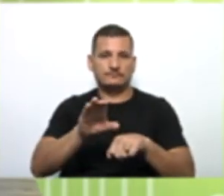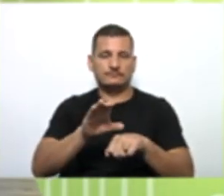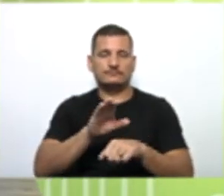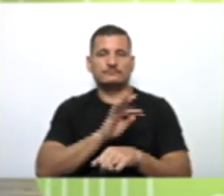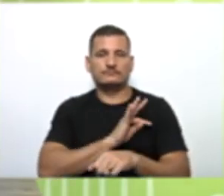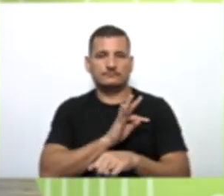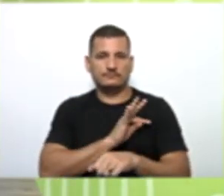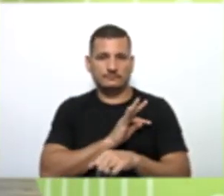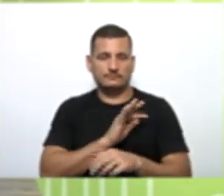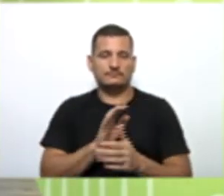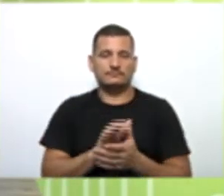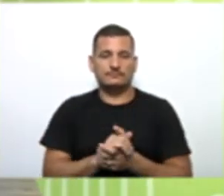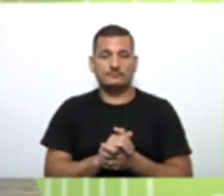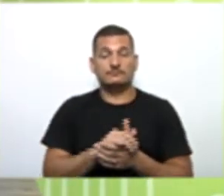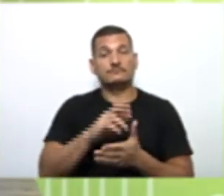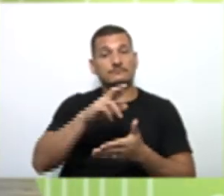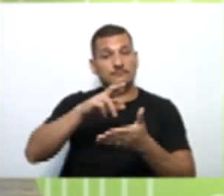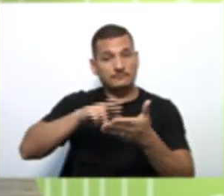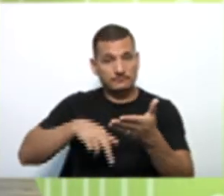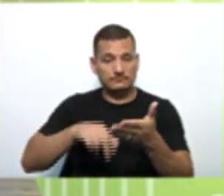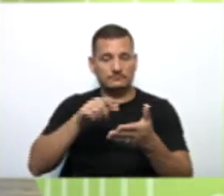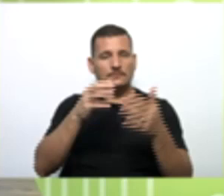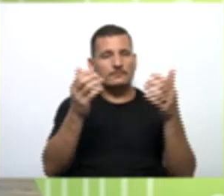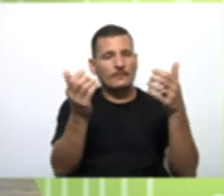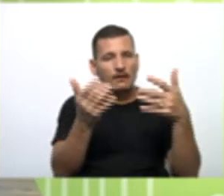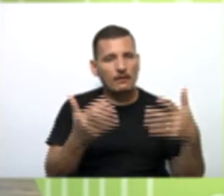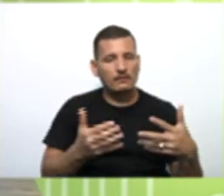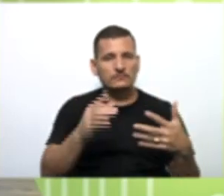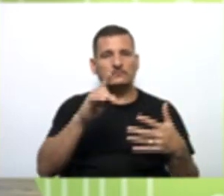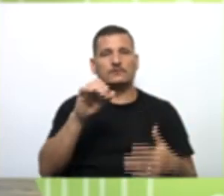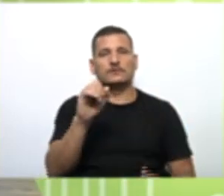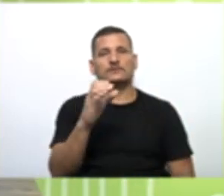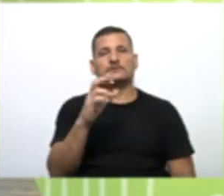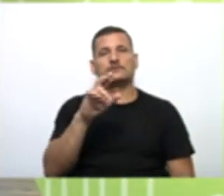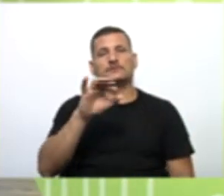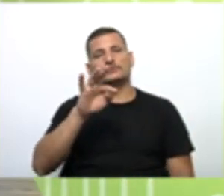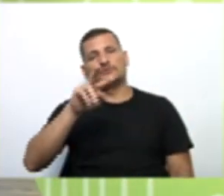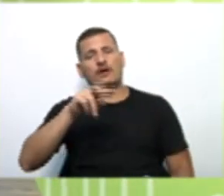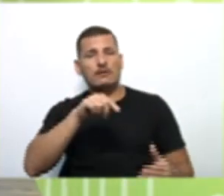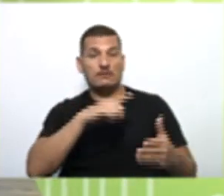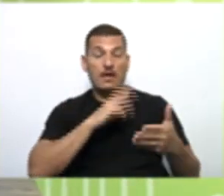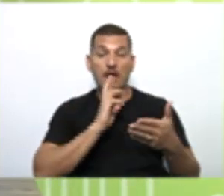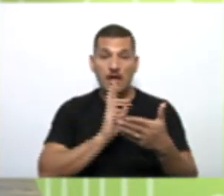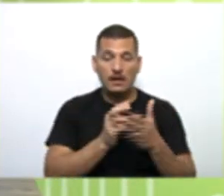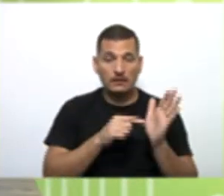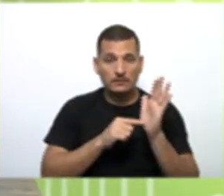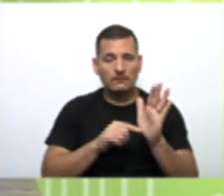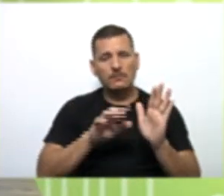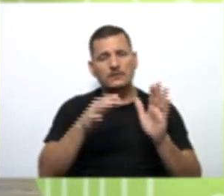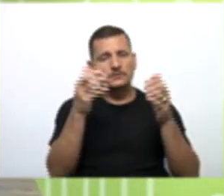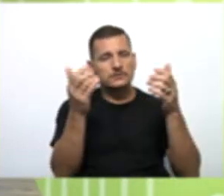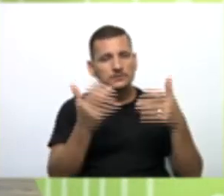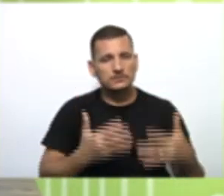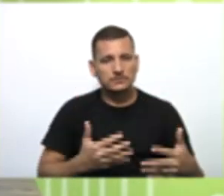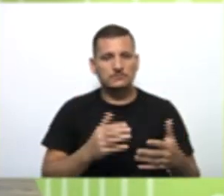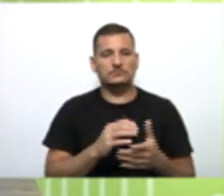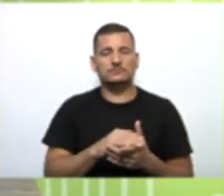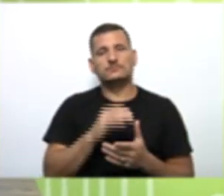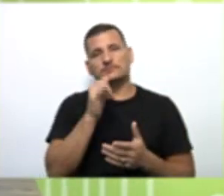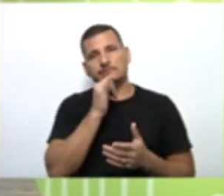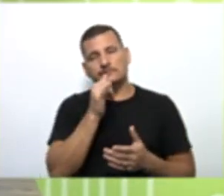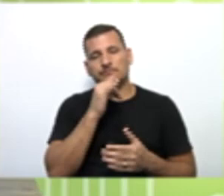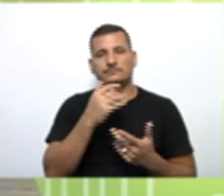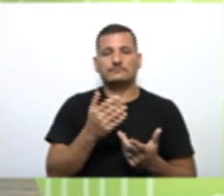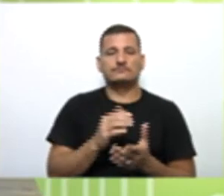vocês. Então, os relatórios são descritivos, também apresentam os resultados, mas de forma mais descritiva. Por exemplo, na data